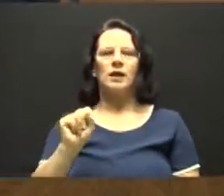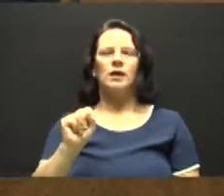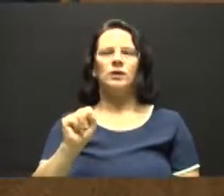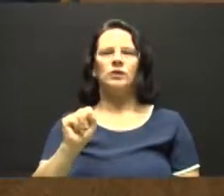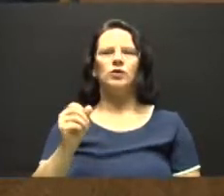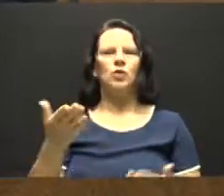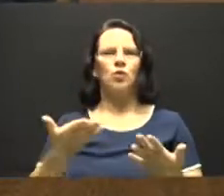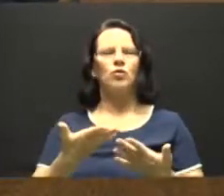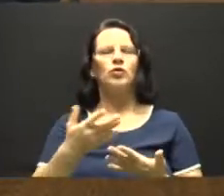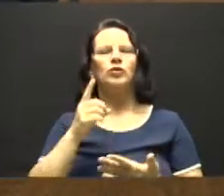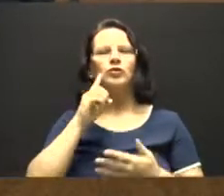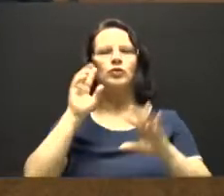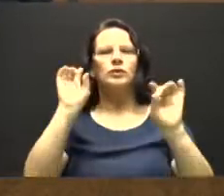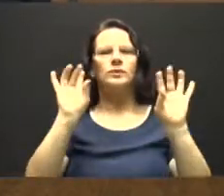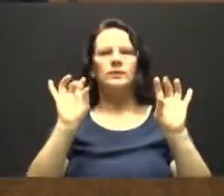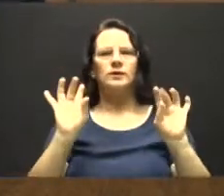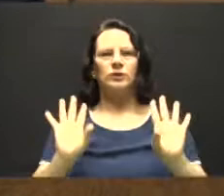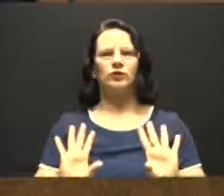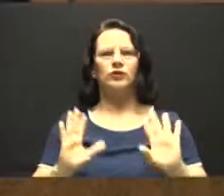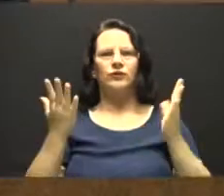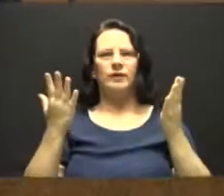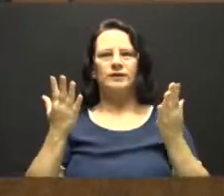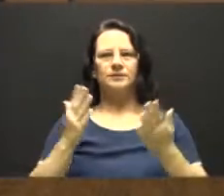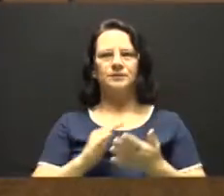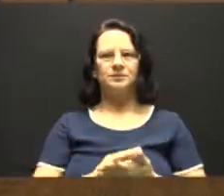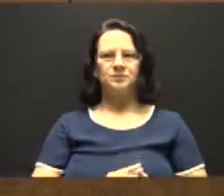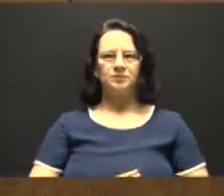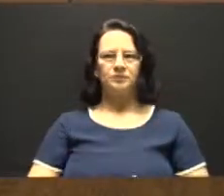orador oficial dessa solenidade